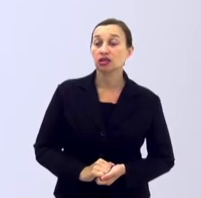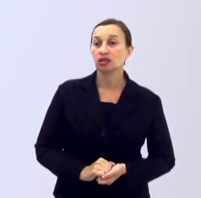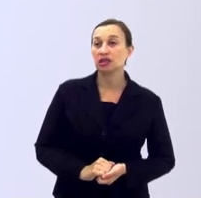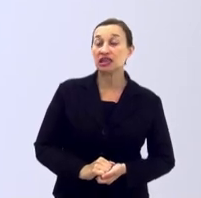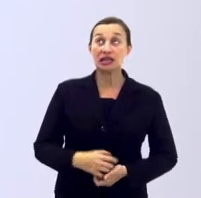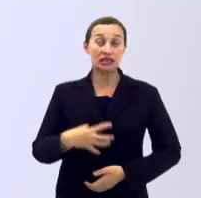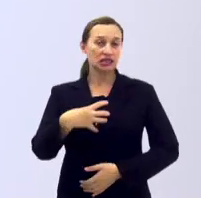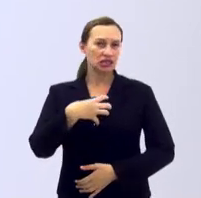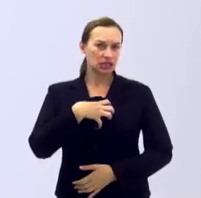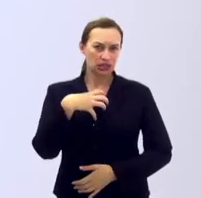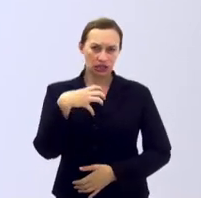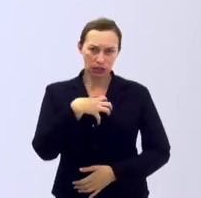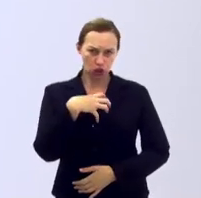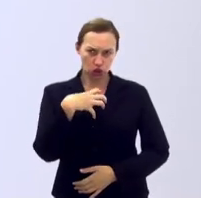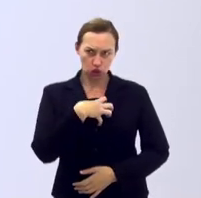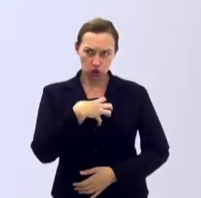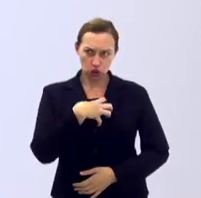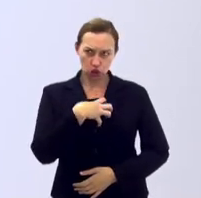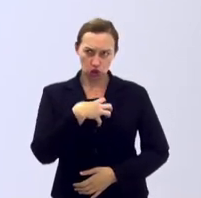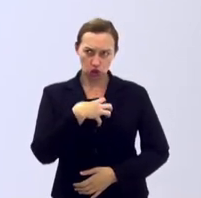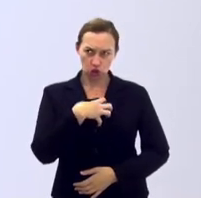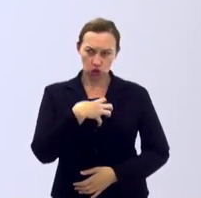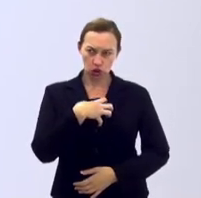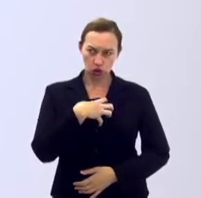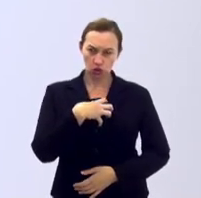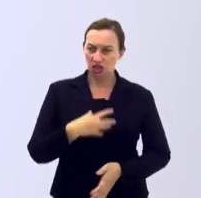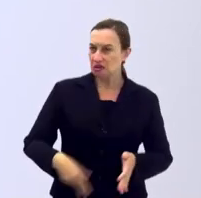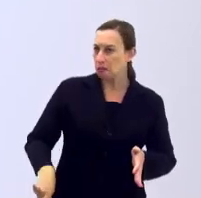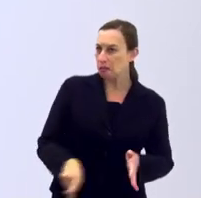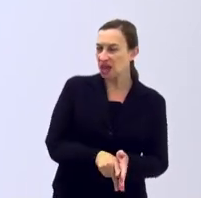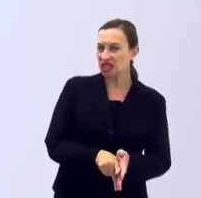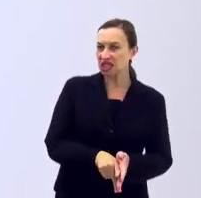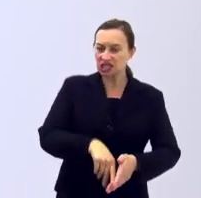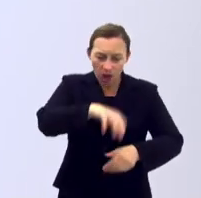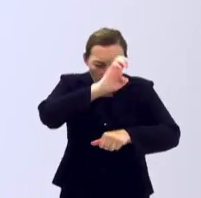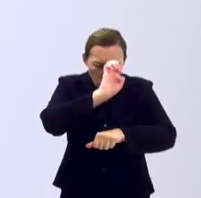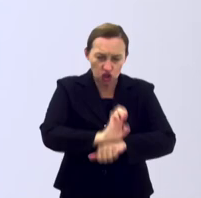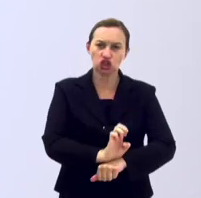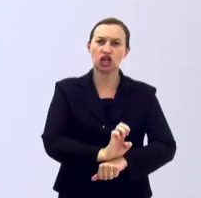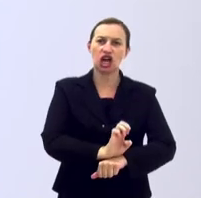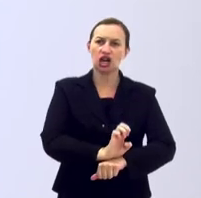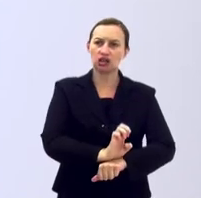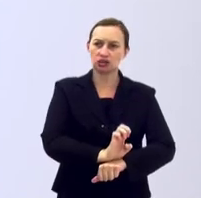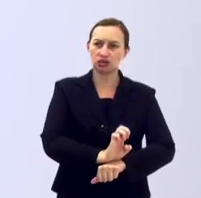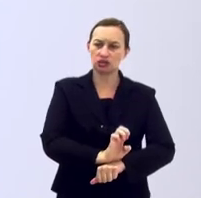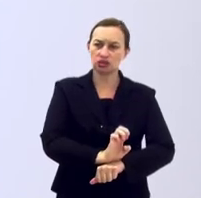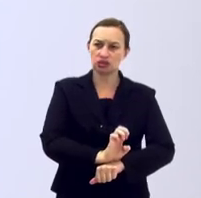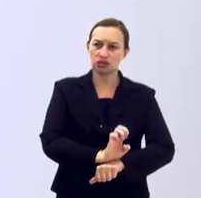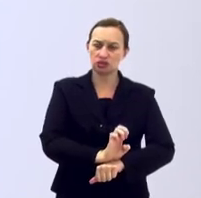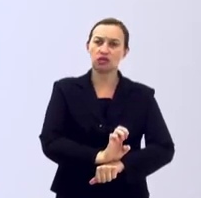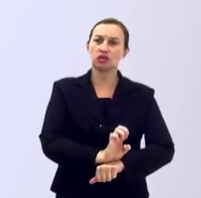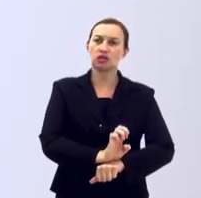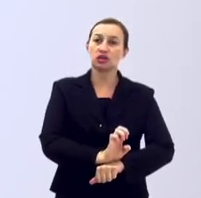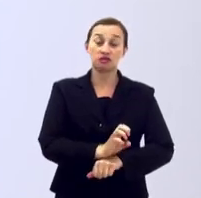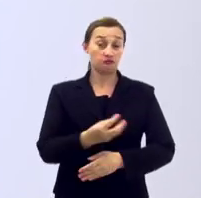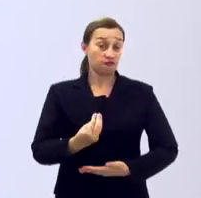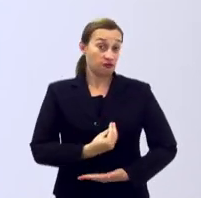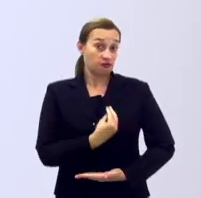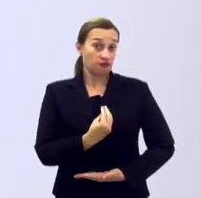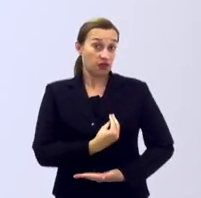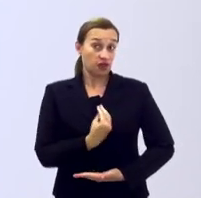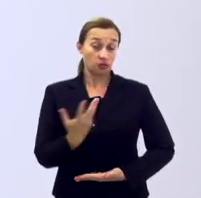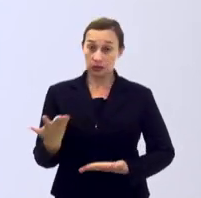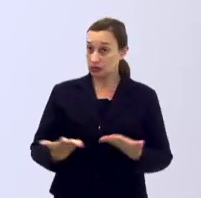Aqueles que se sentiam nacionais do estado que eles